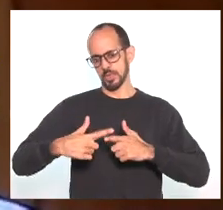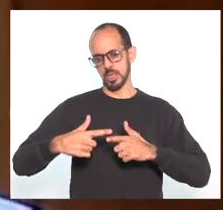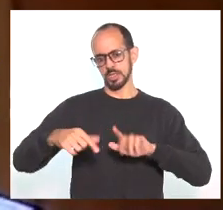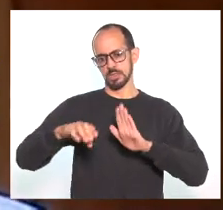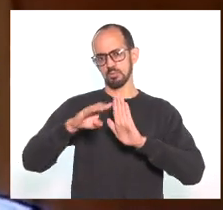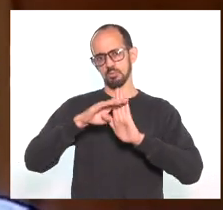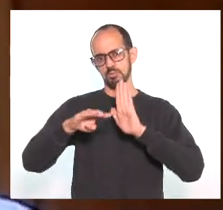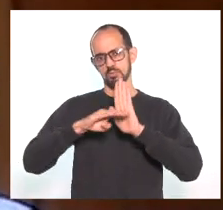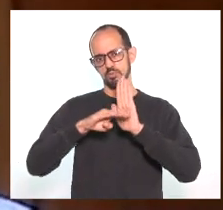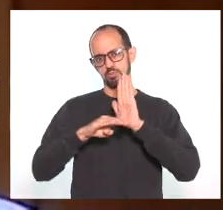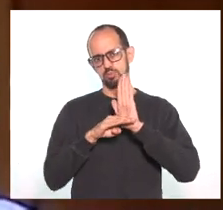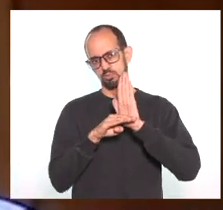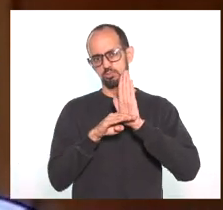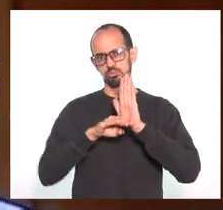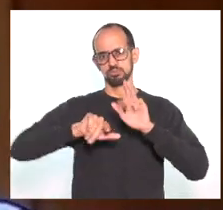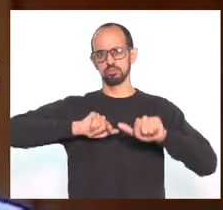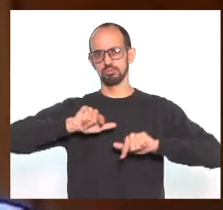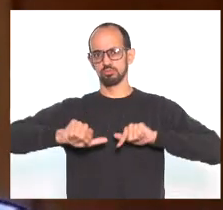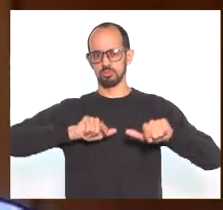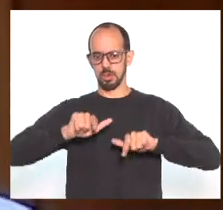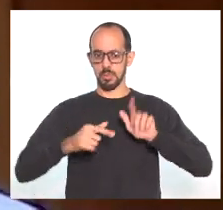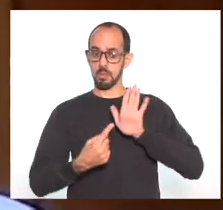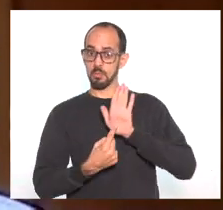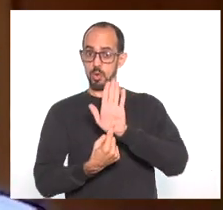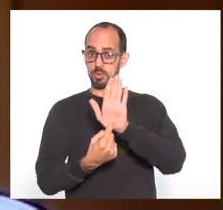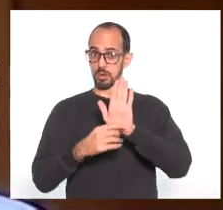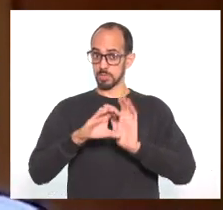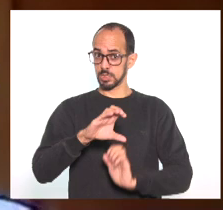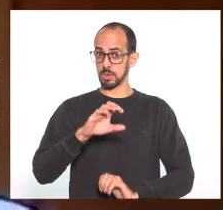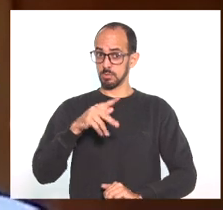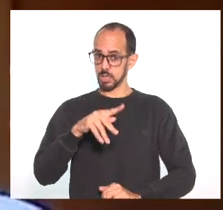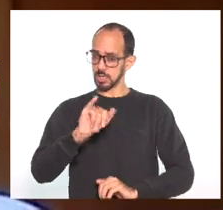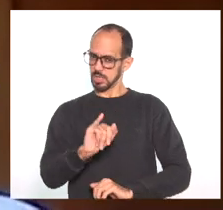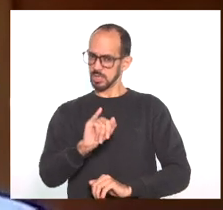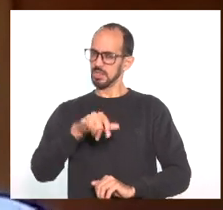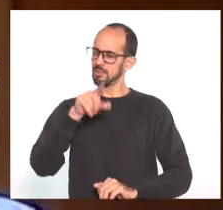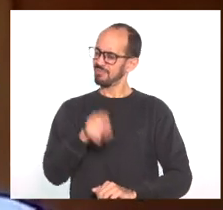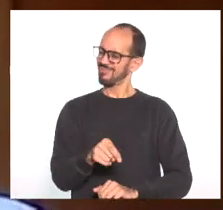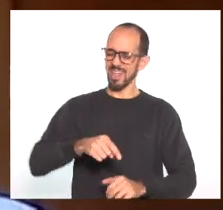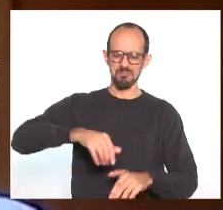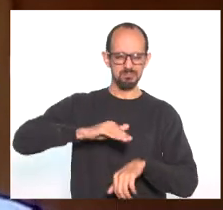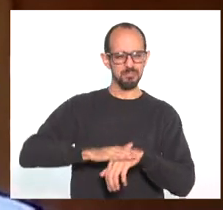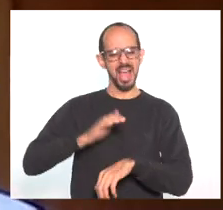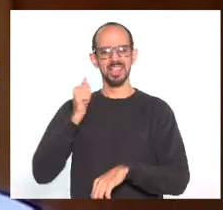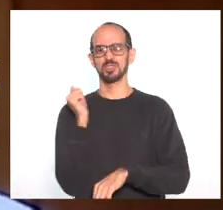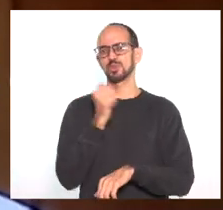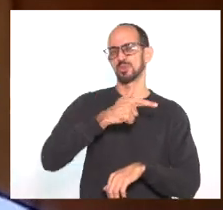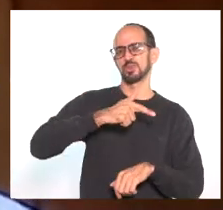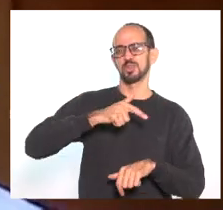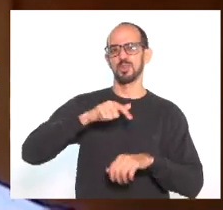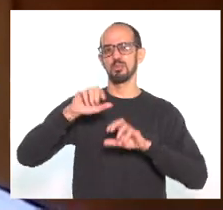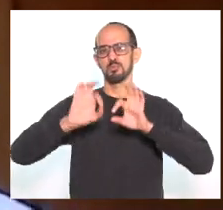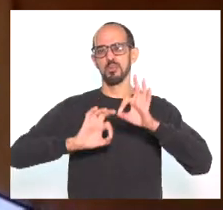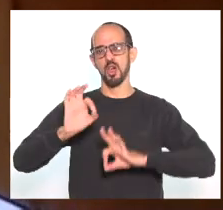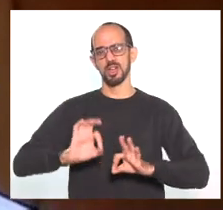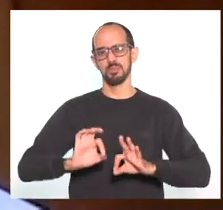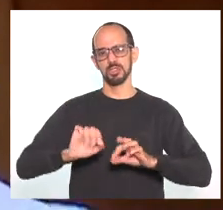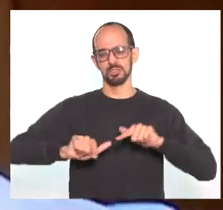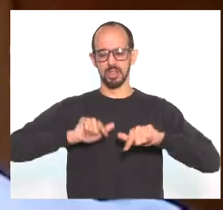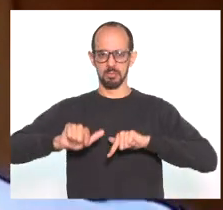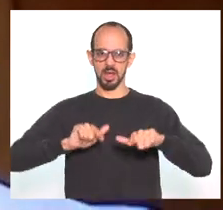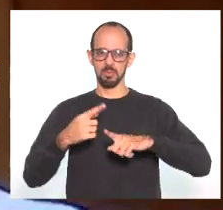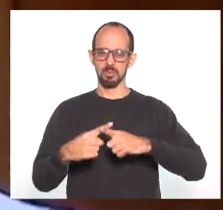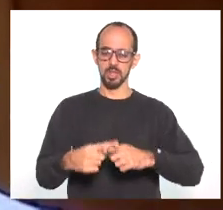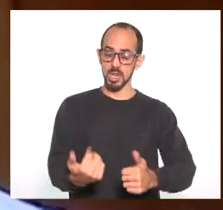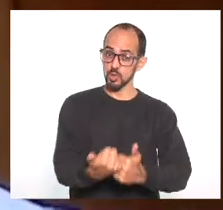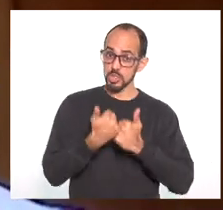trabalho apresentado à CPI é, a rigor, mais que um programa de trabalho, porque ele nos ajuda tendo